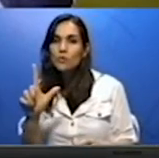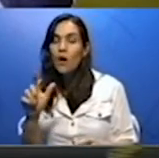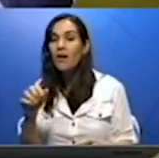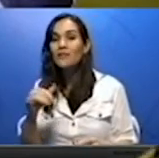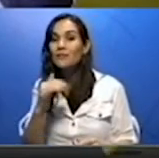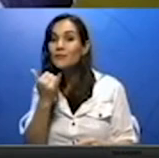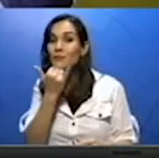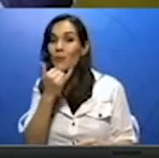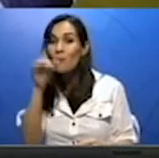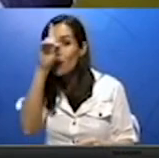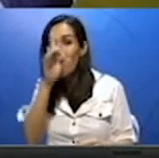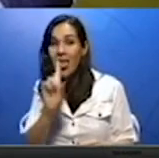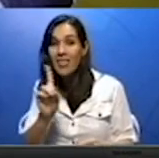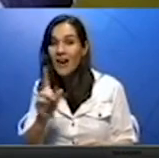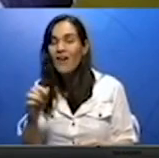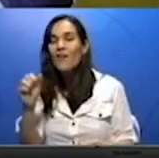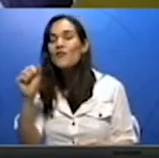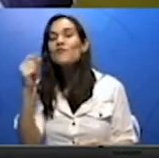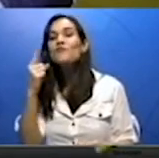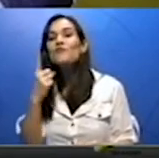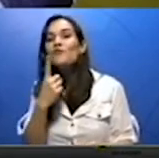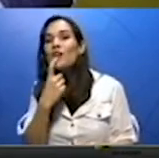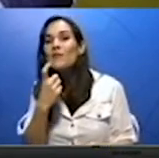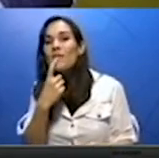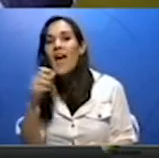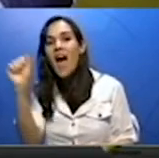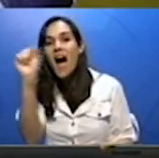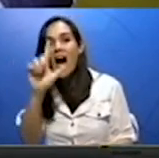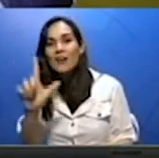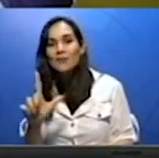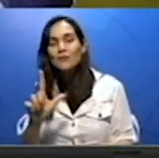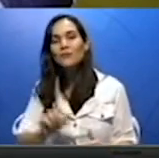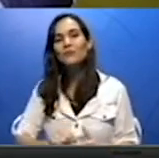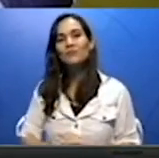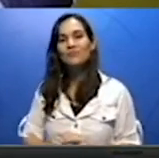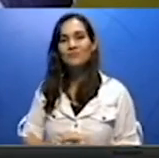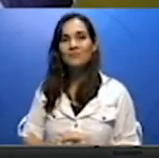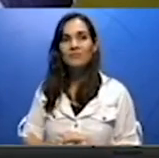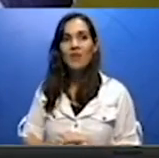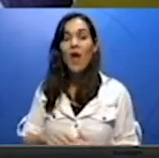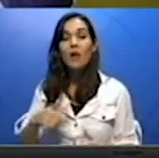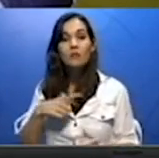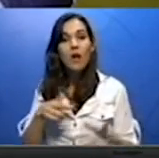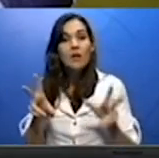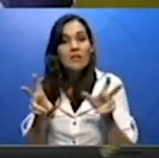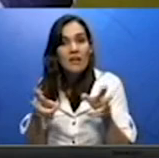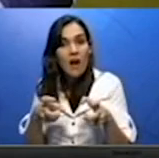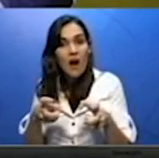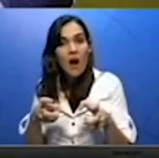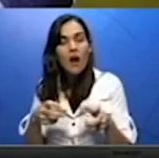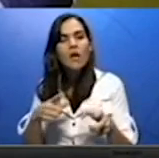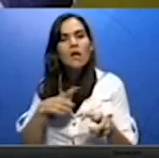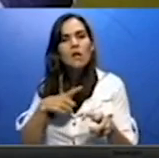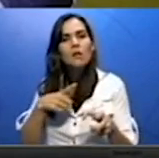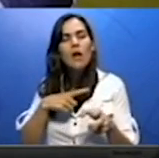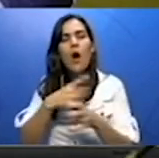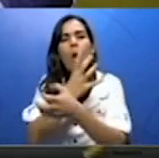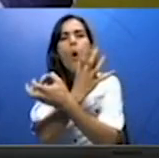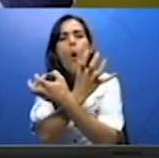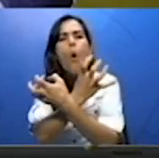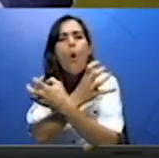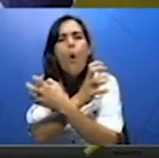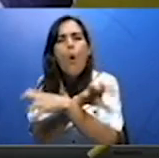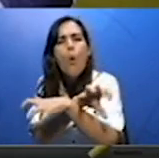primeiramente penas são animais que possuem um bico garra e possuem ossos pneumaticos